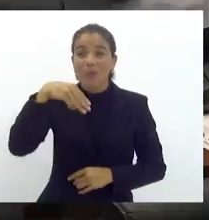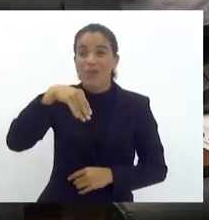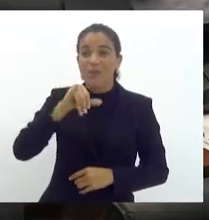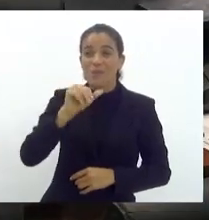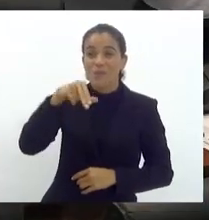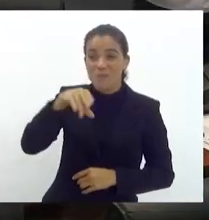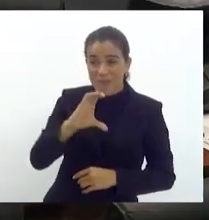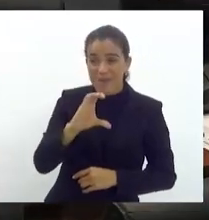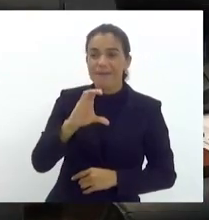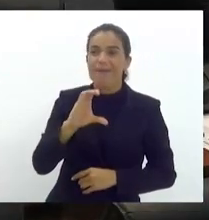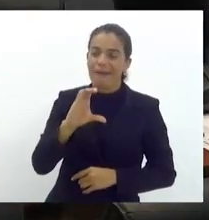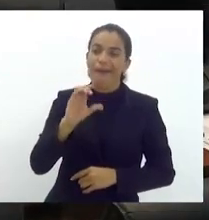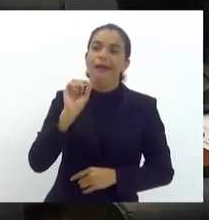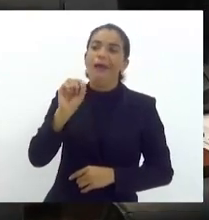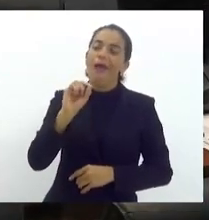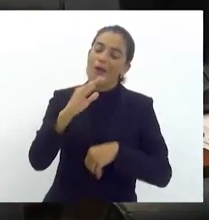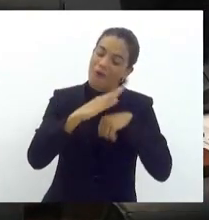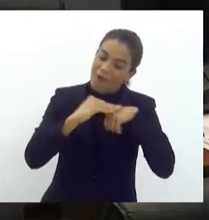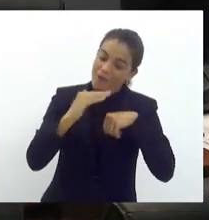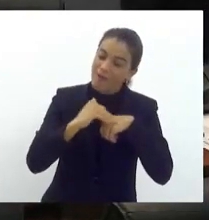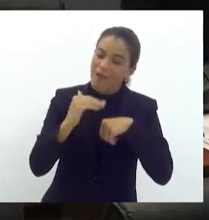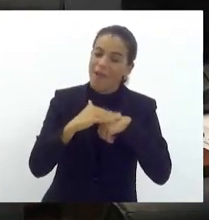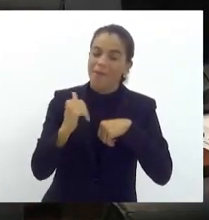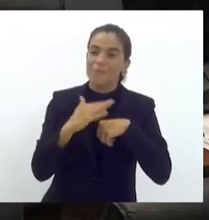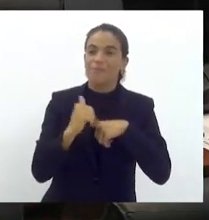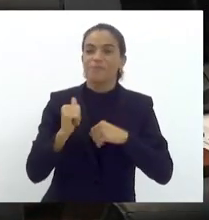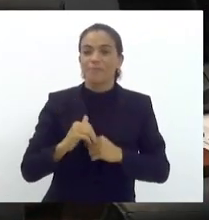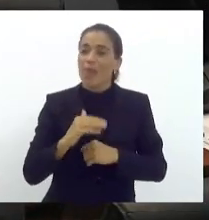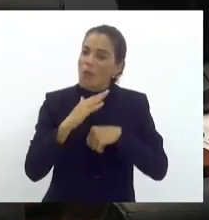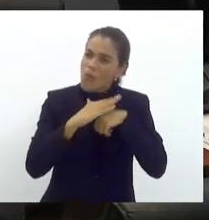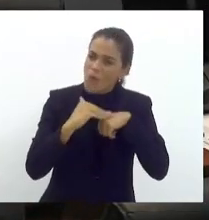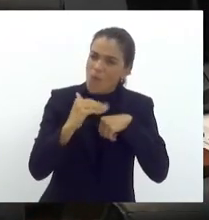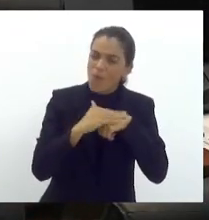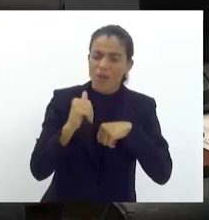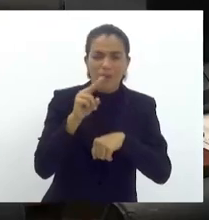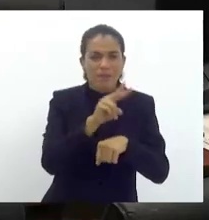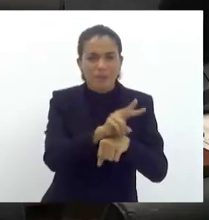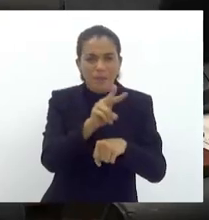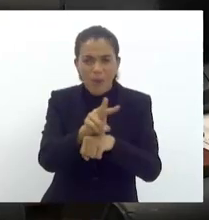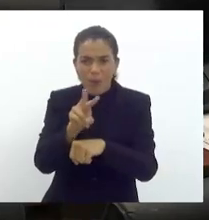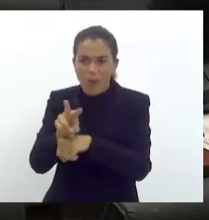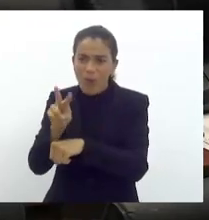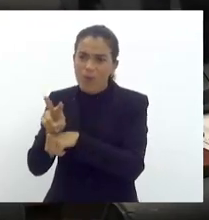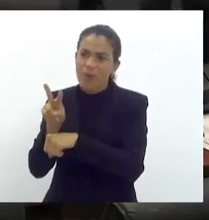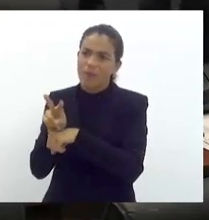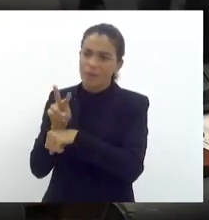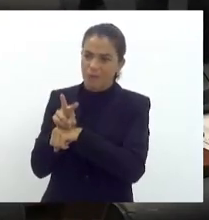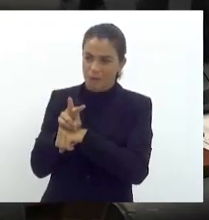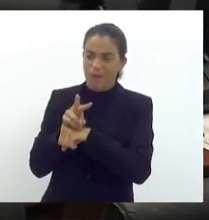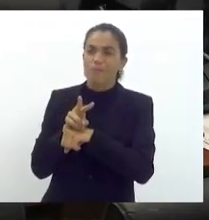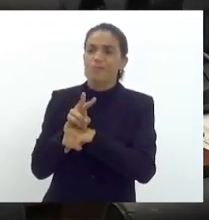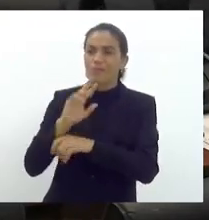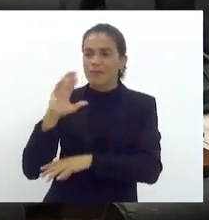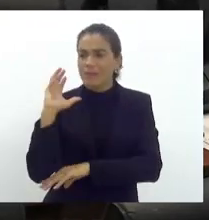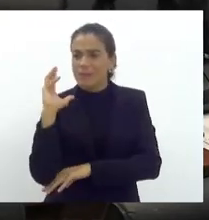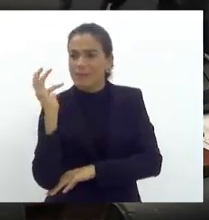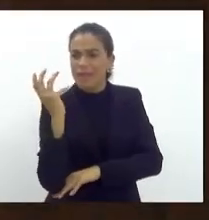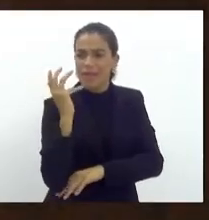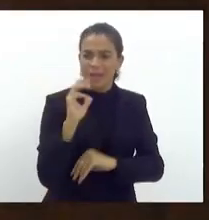o deputado é um querido protetor da ecologia